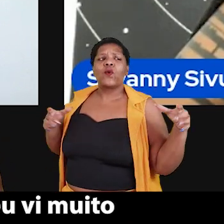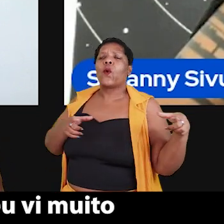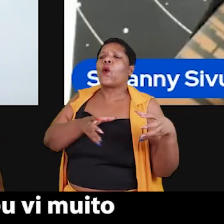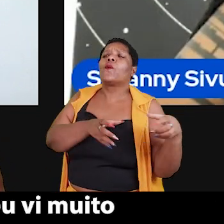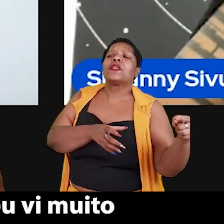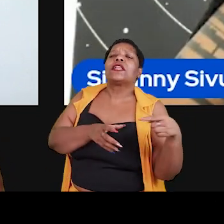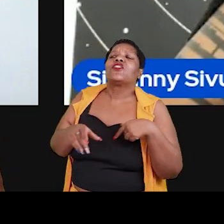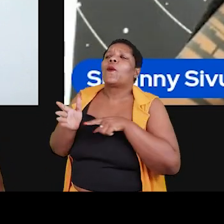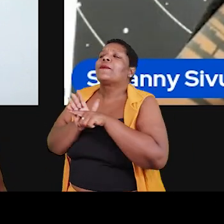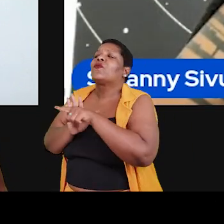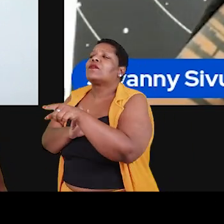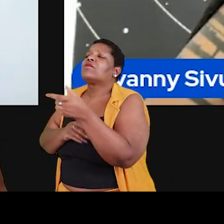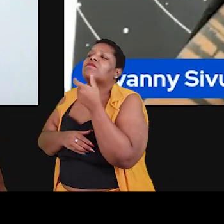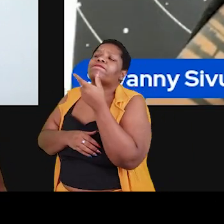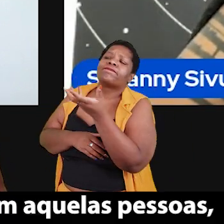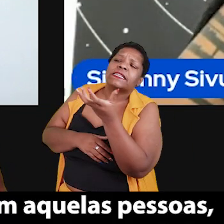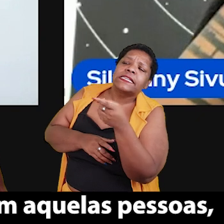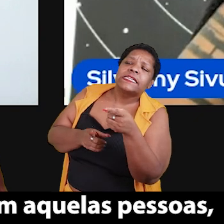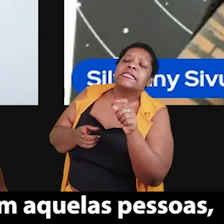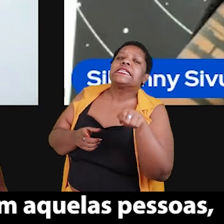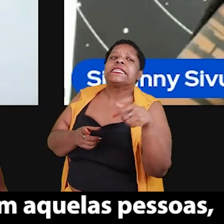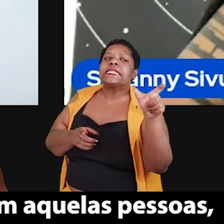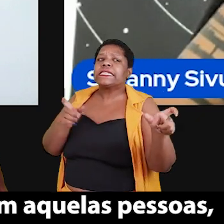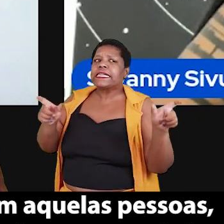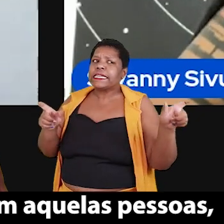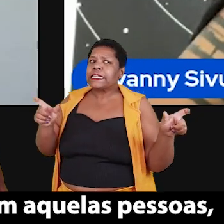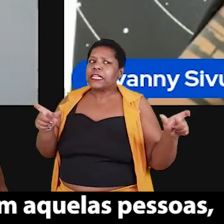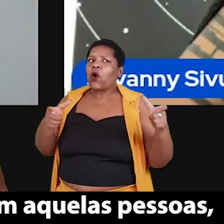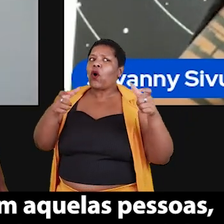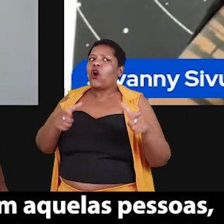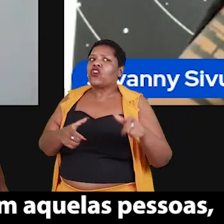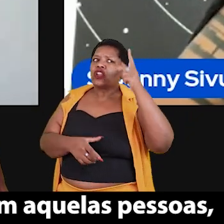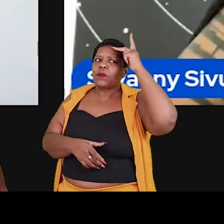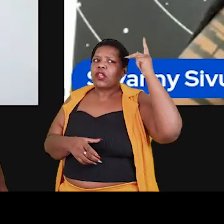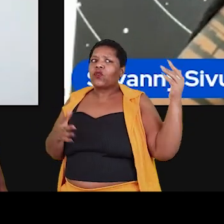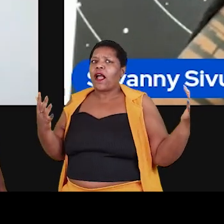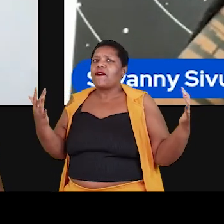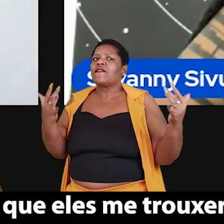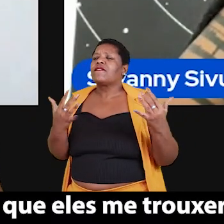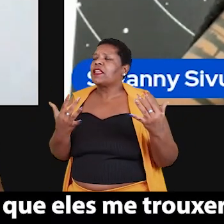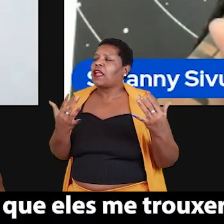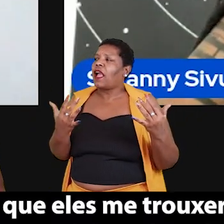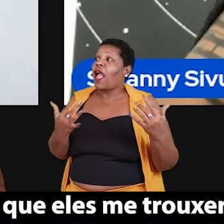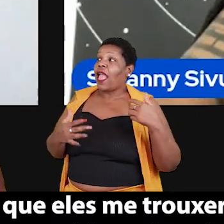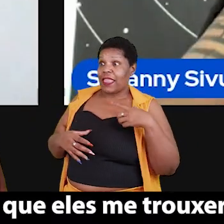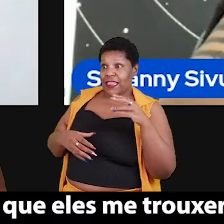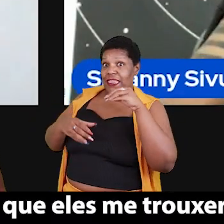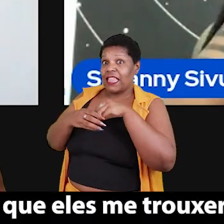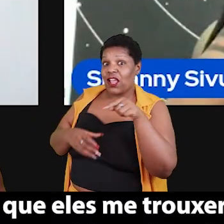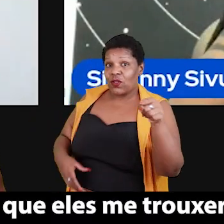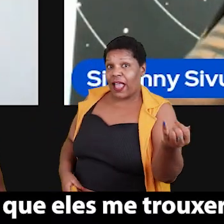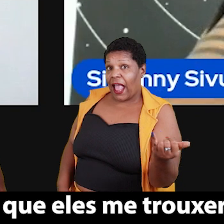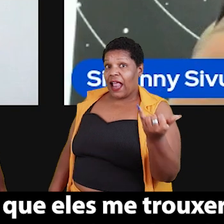comunidade tinha para quem eram aquelas pessoas, de onde aquelas pessoas vinham. E aí, dentro do que eles